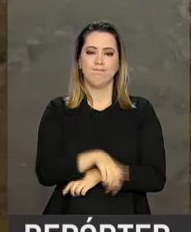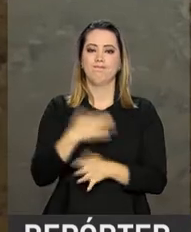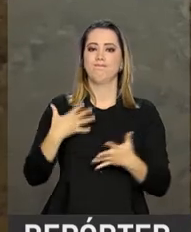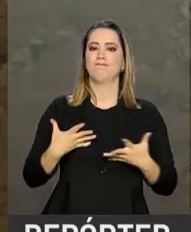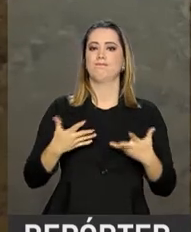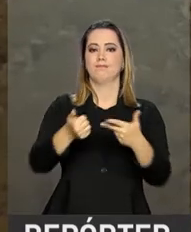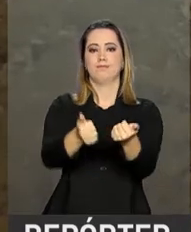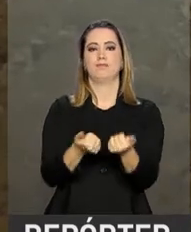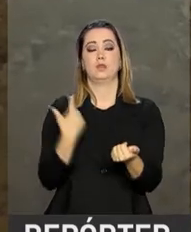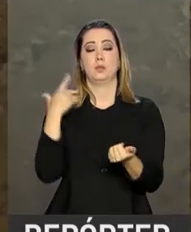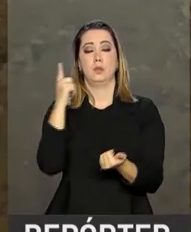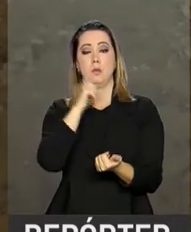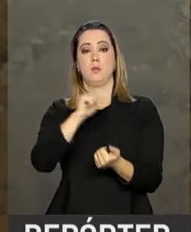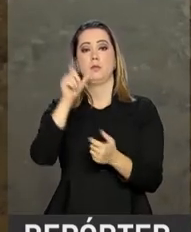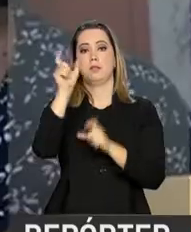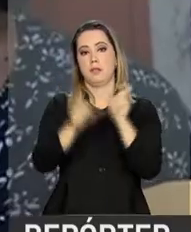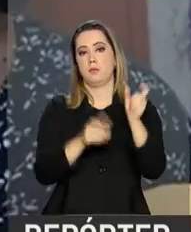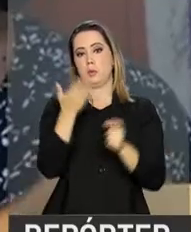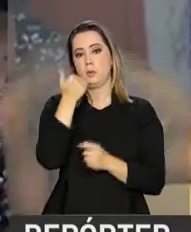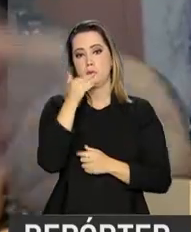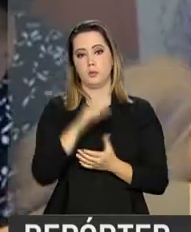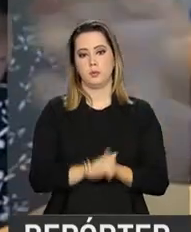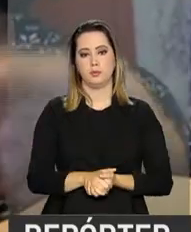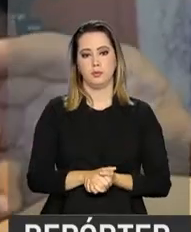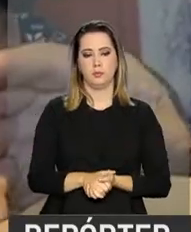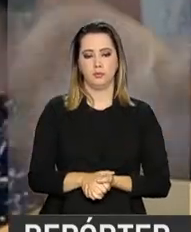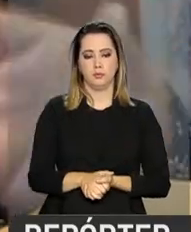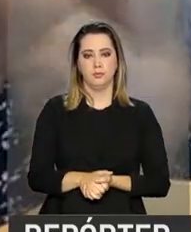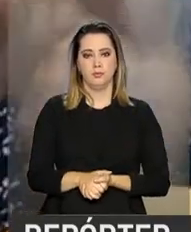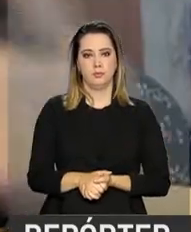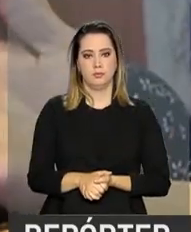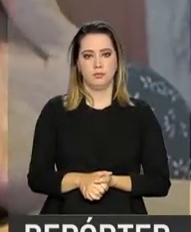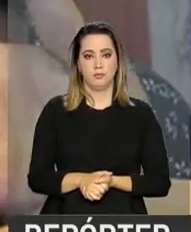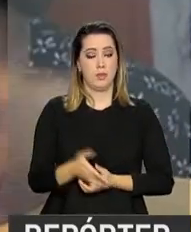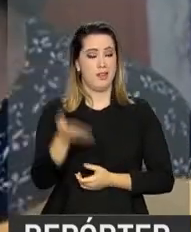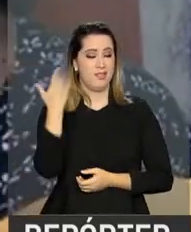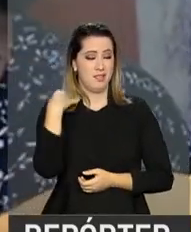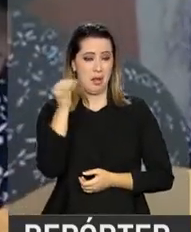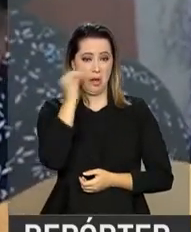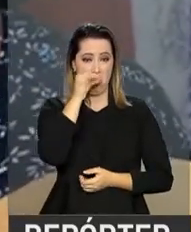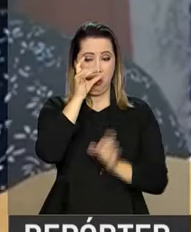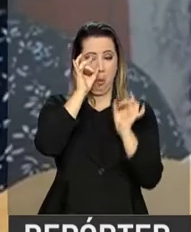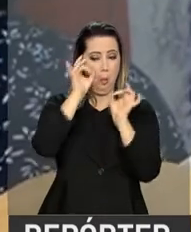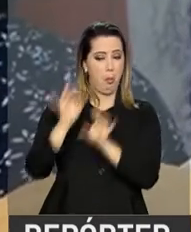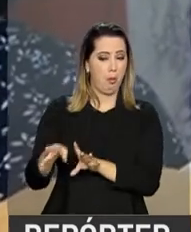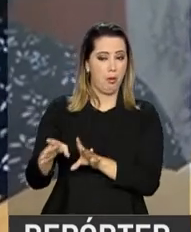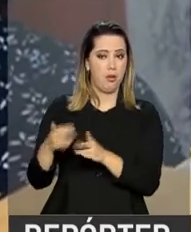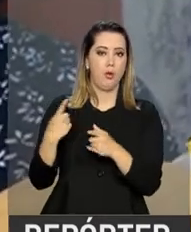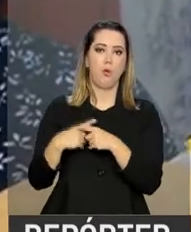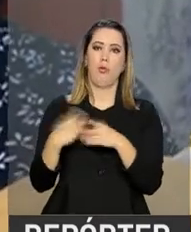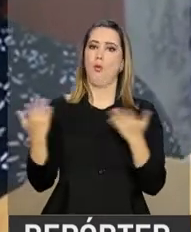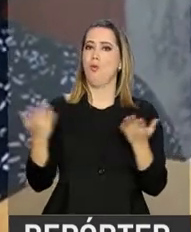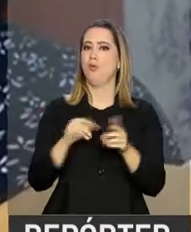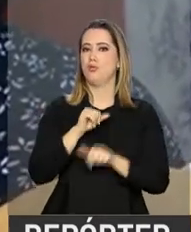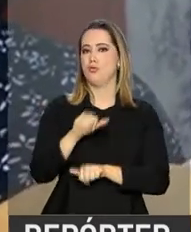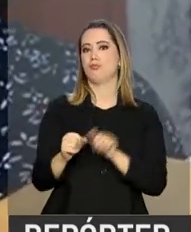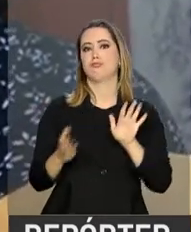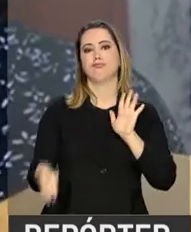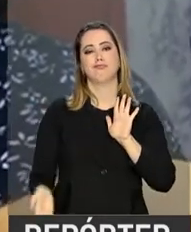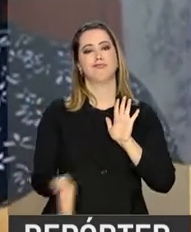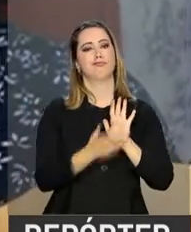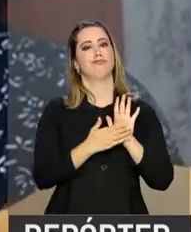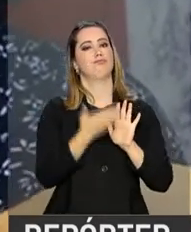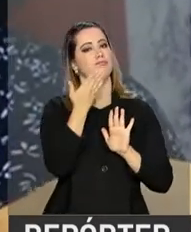que conquistam os consumidores a cair do povo foi muito marginalizado algum tempo hoje uma proposta não é